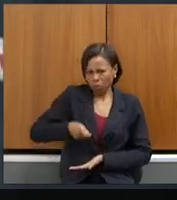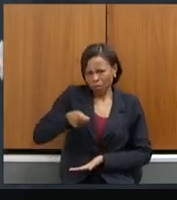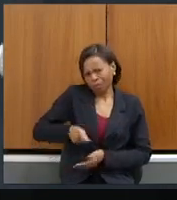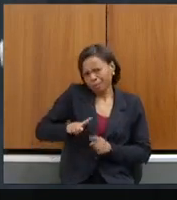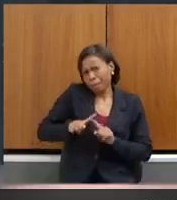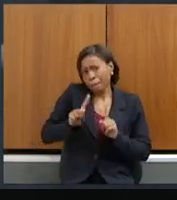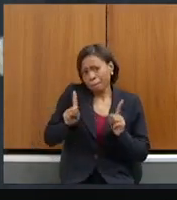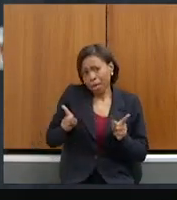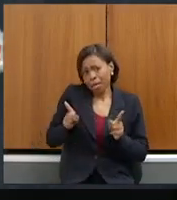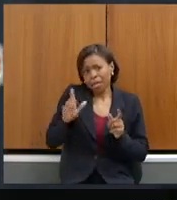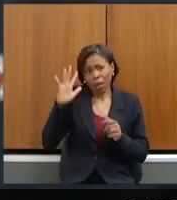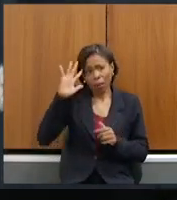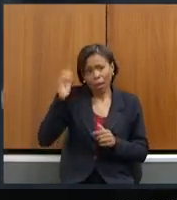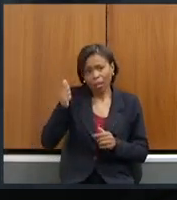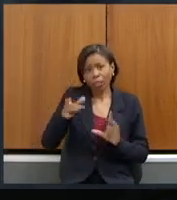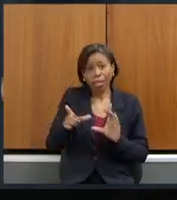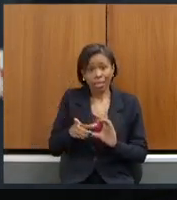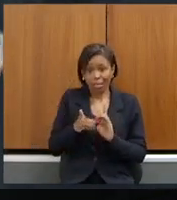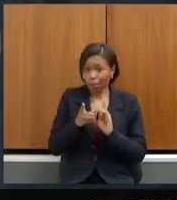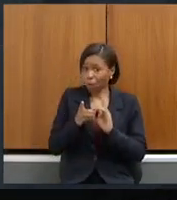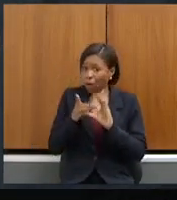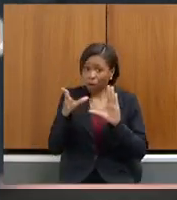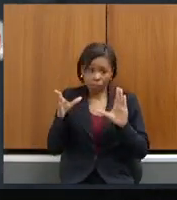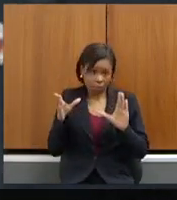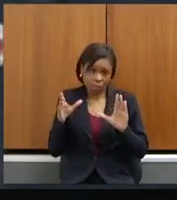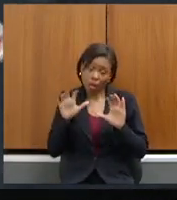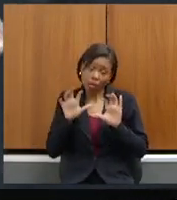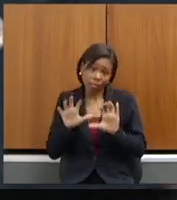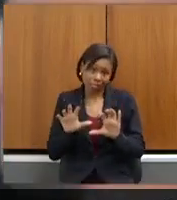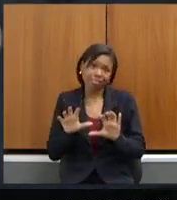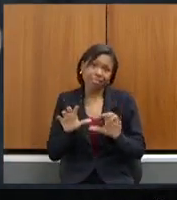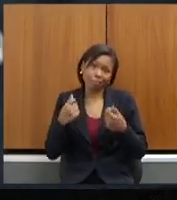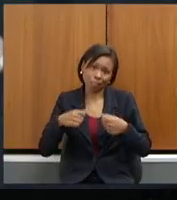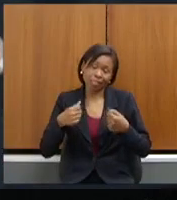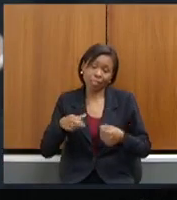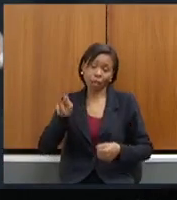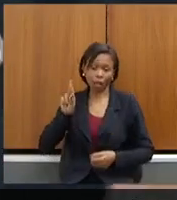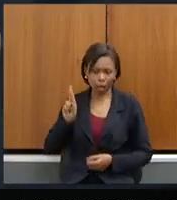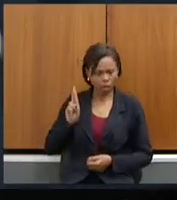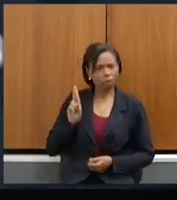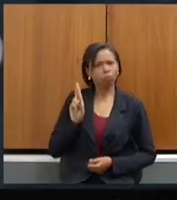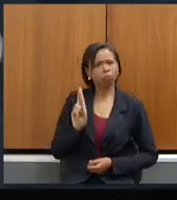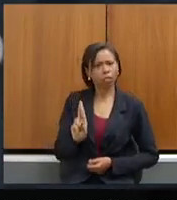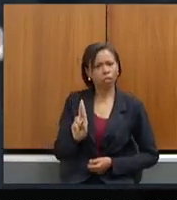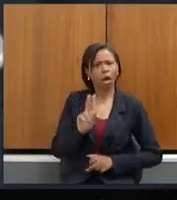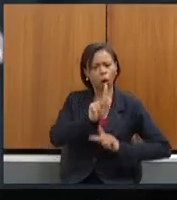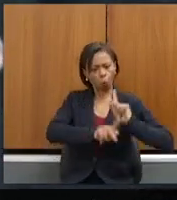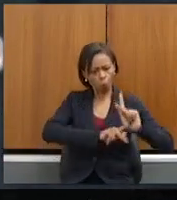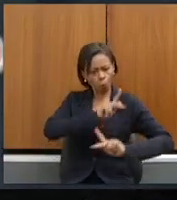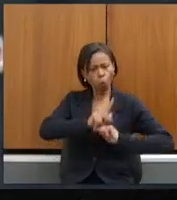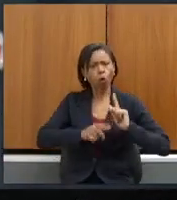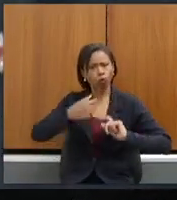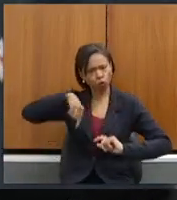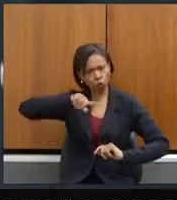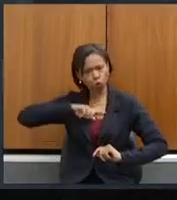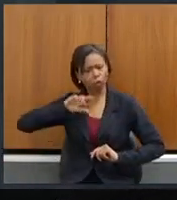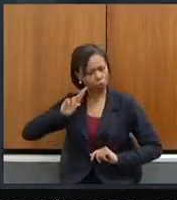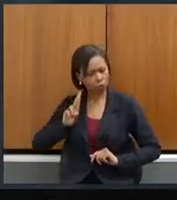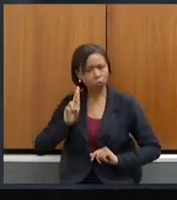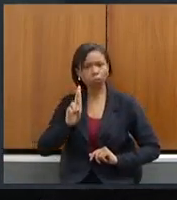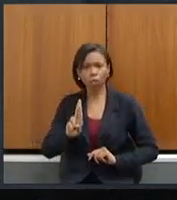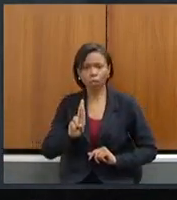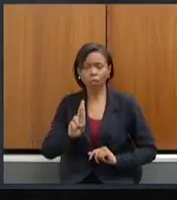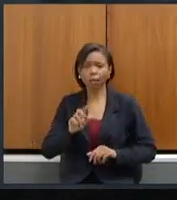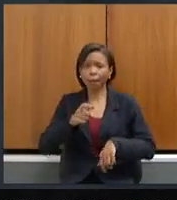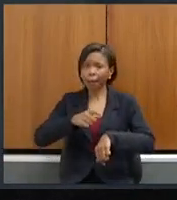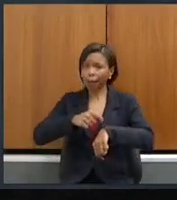eu acho que a democracia é isso mesmo nós tempo de representar o povo colocar as nossas necessidades nós estamos no